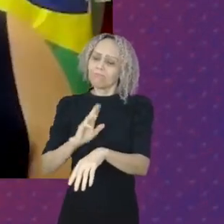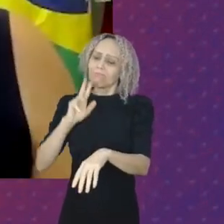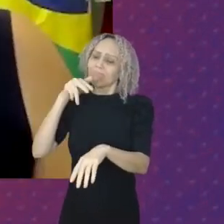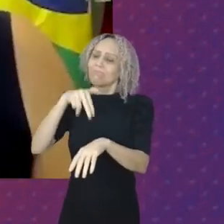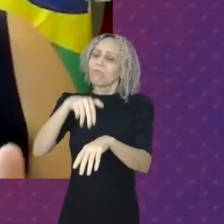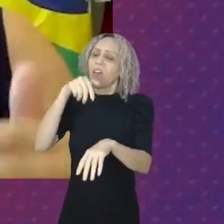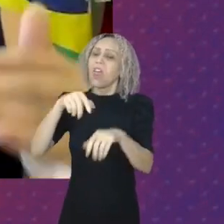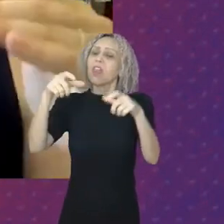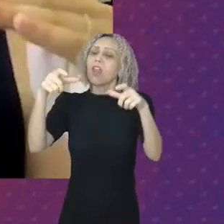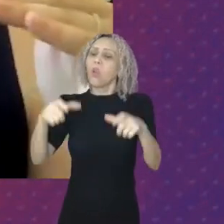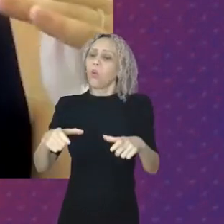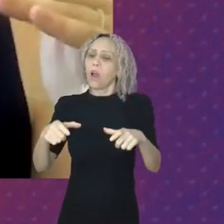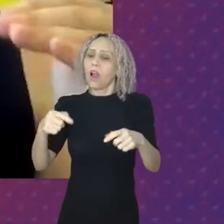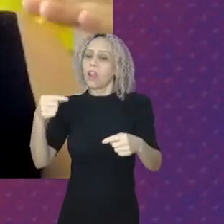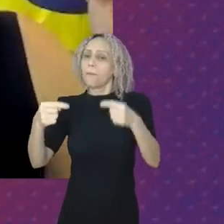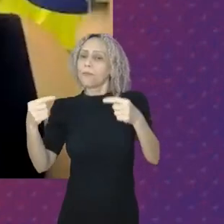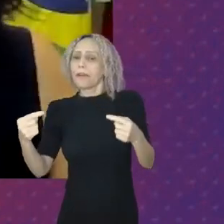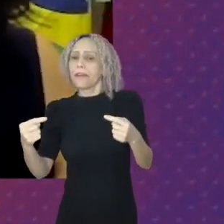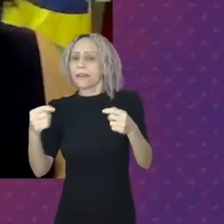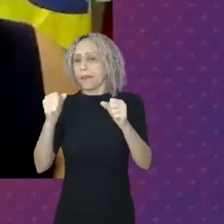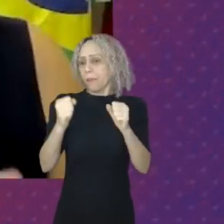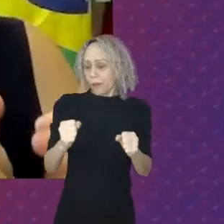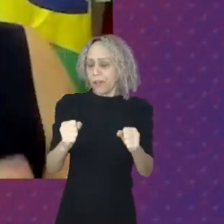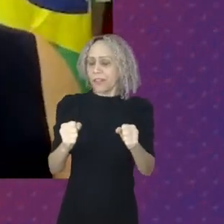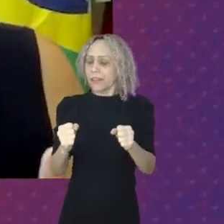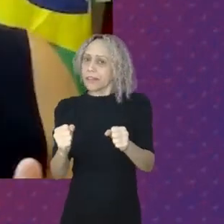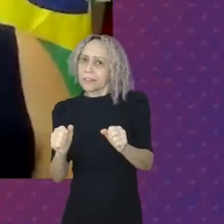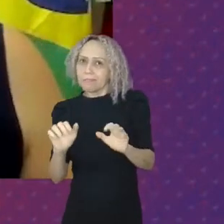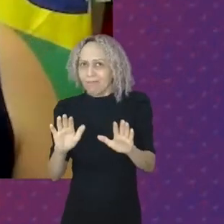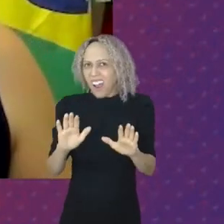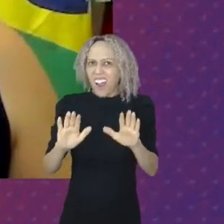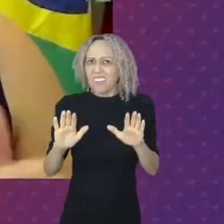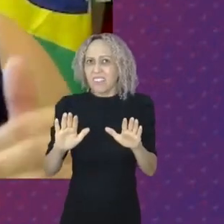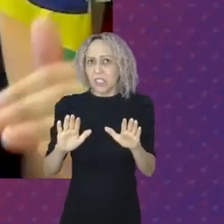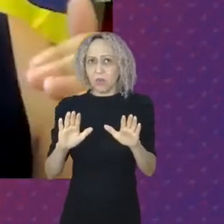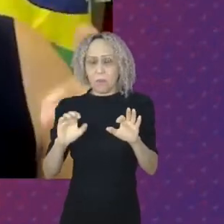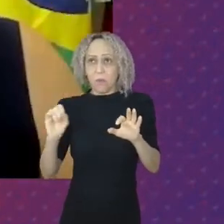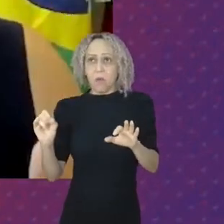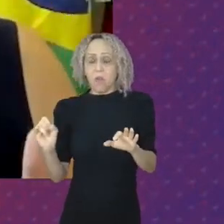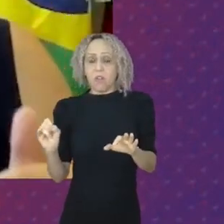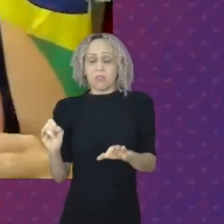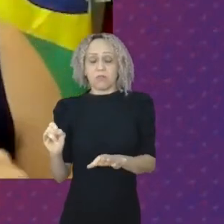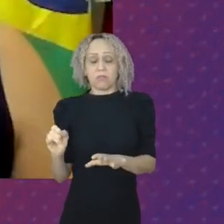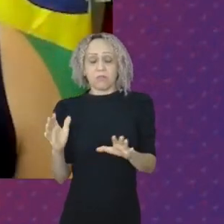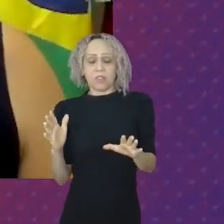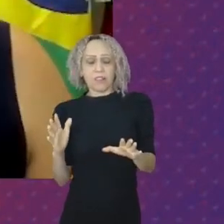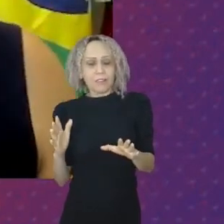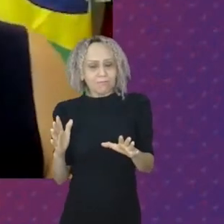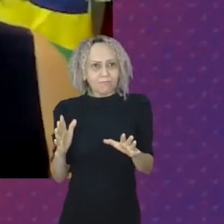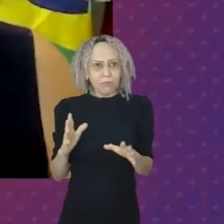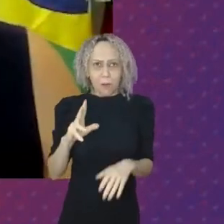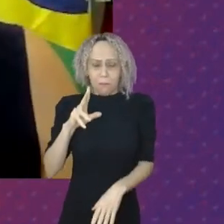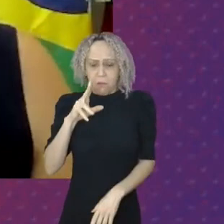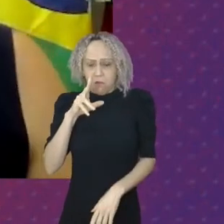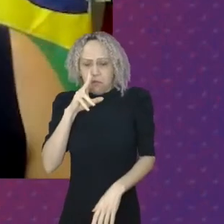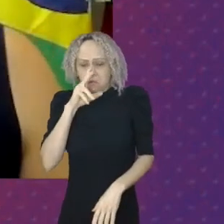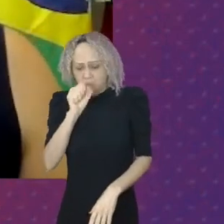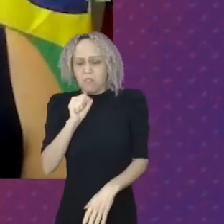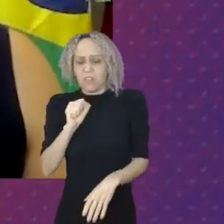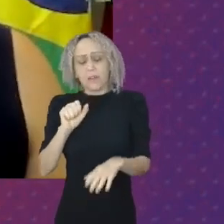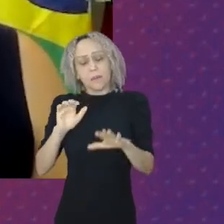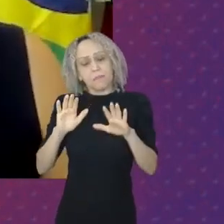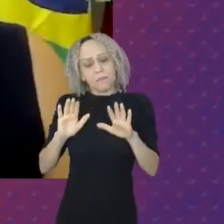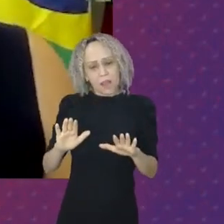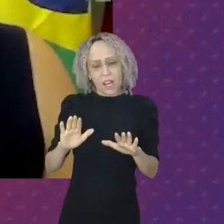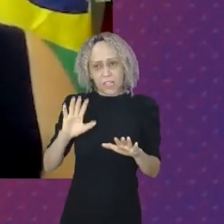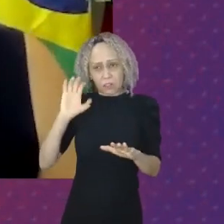não profundamente, de forma muito significativa. Nós transformamos porque levamos para esses